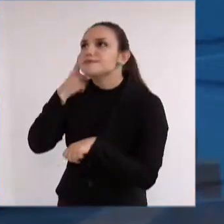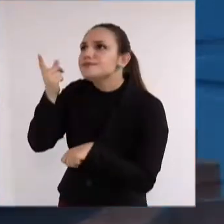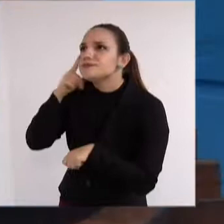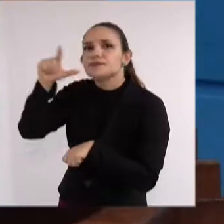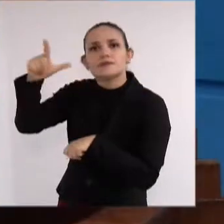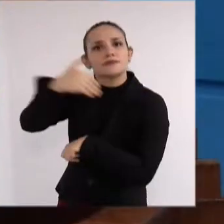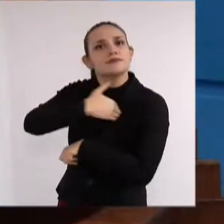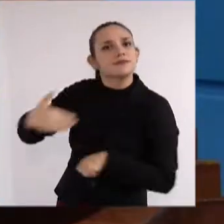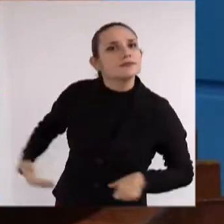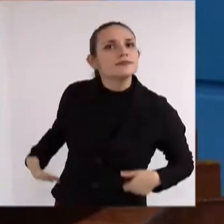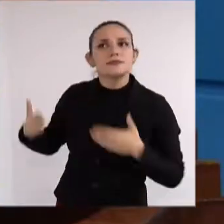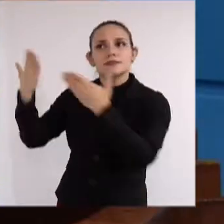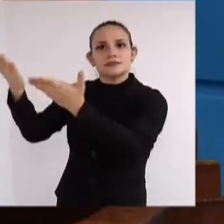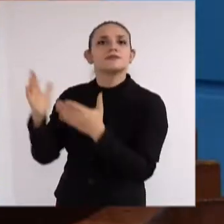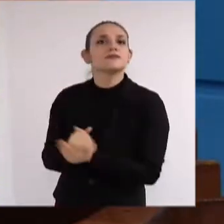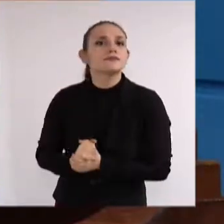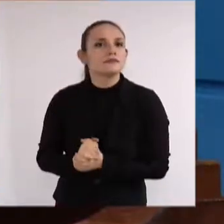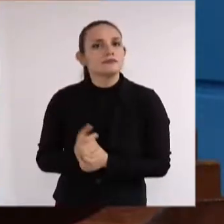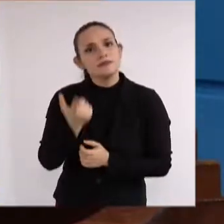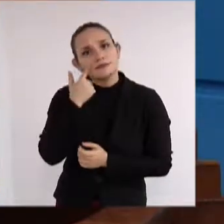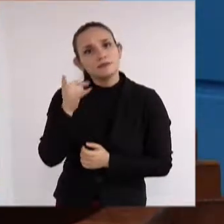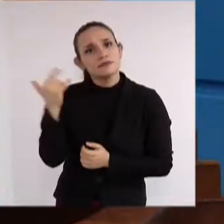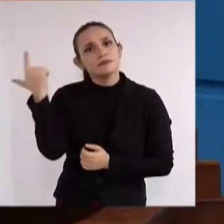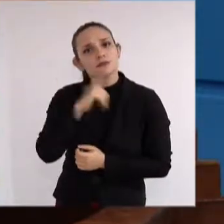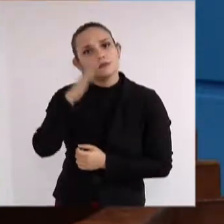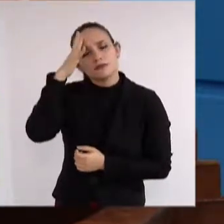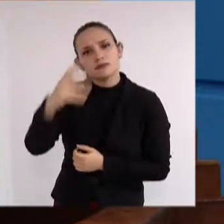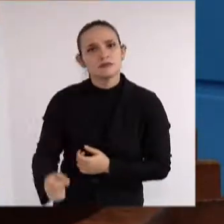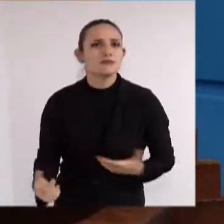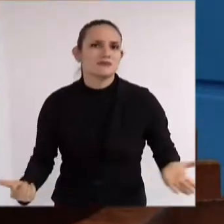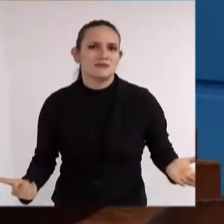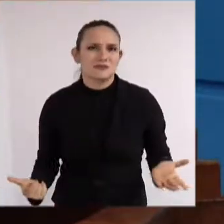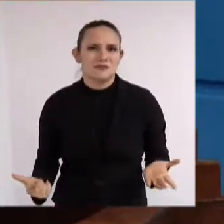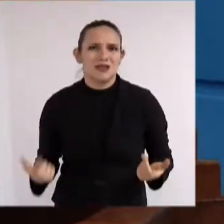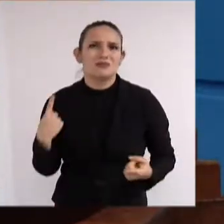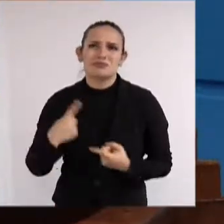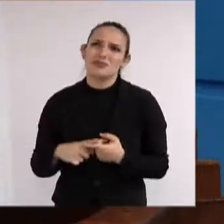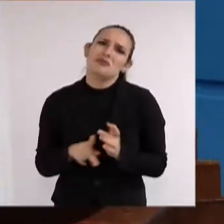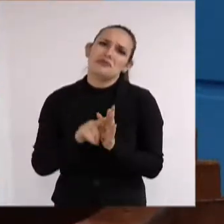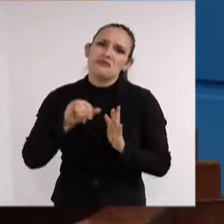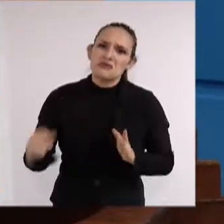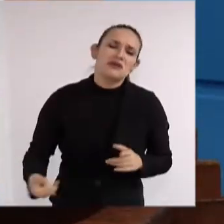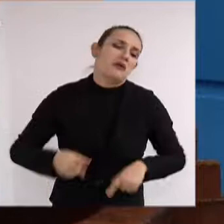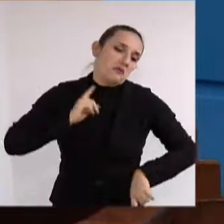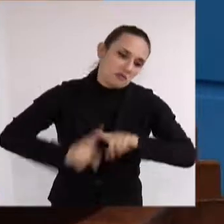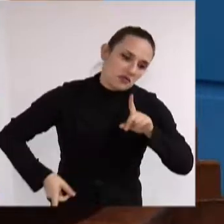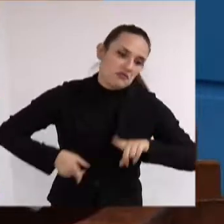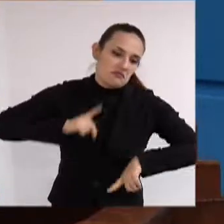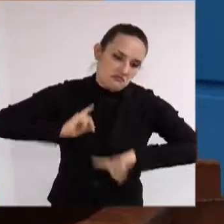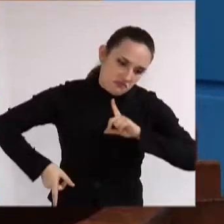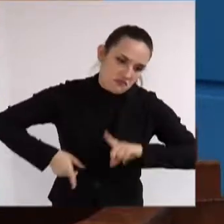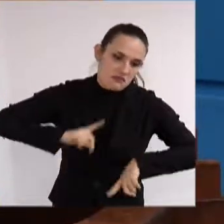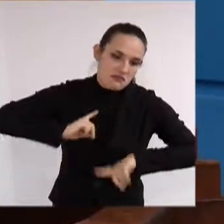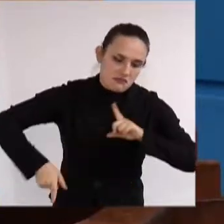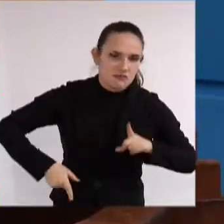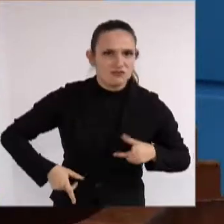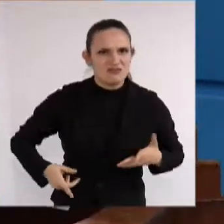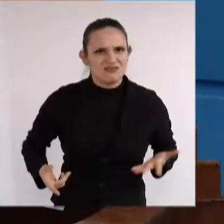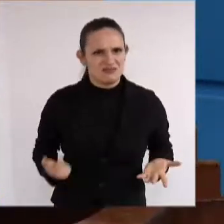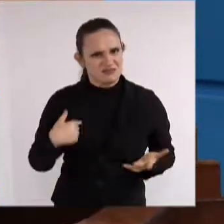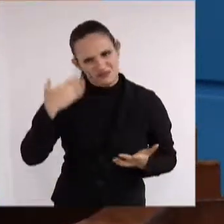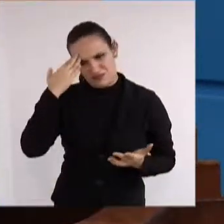chegar a numa conclusão para que o projeto não seja dessa forma vetado sem